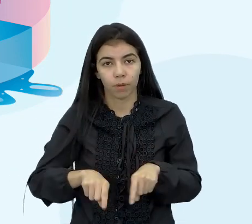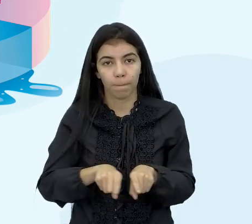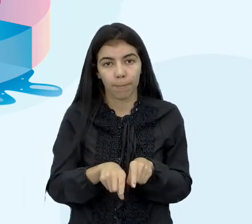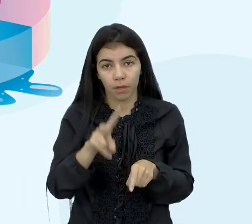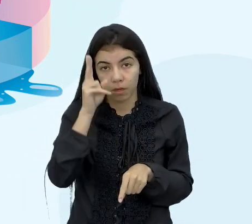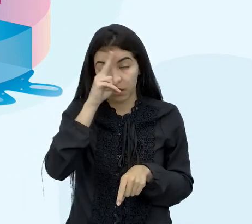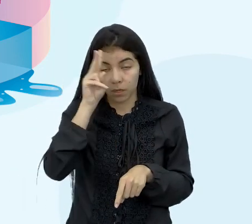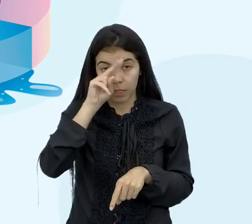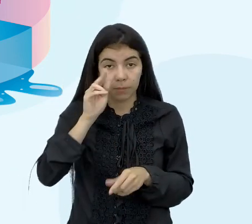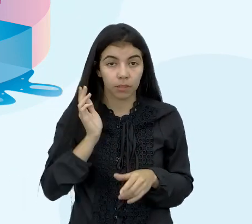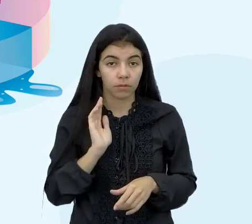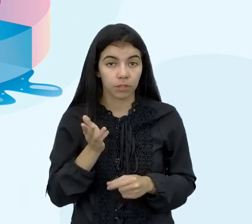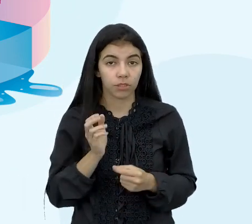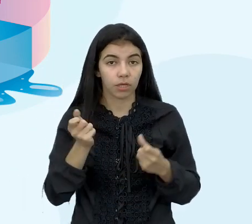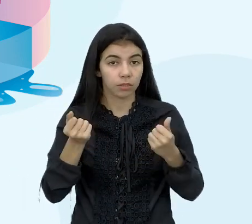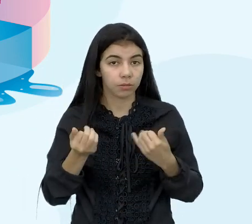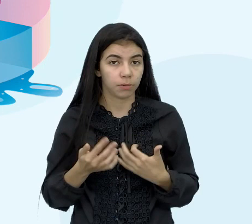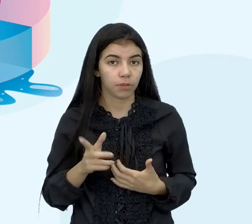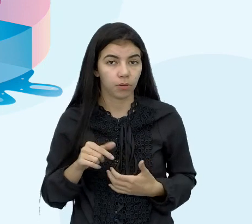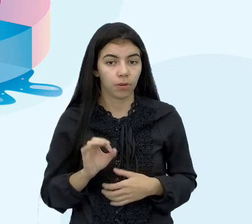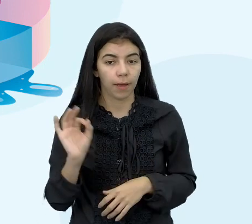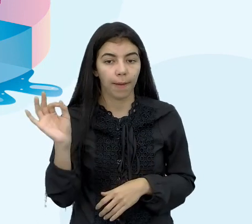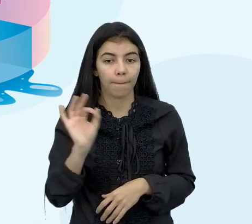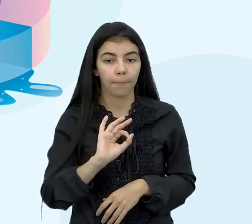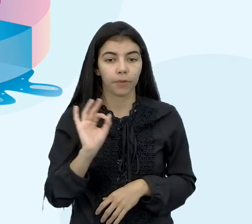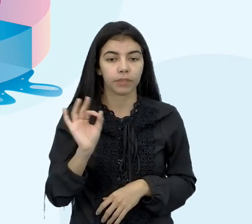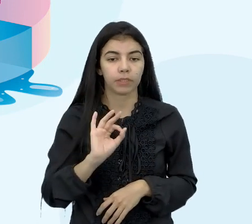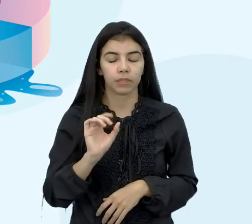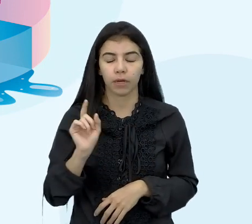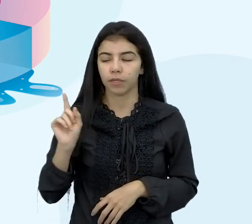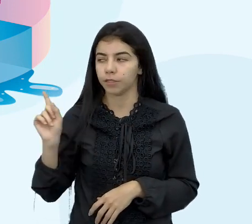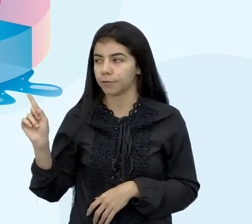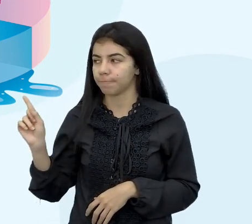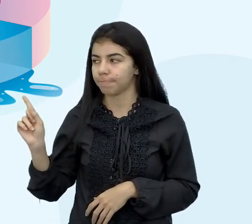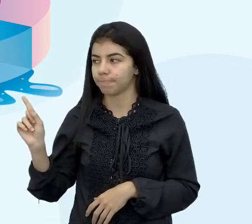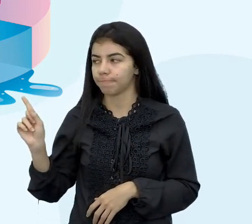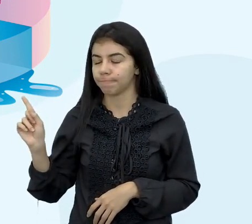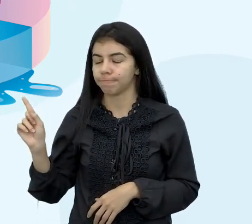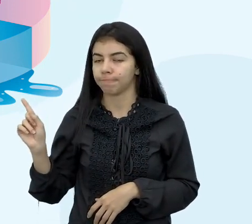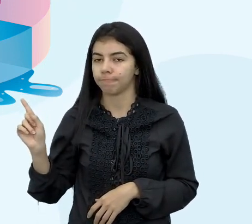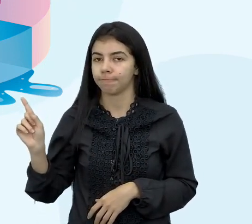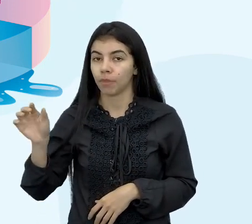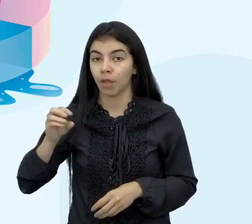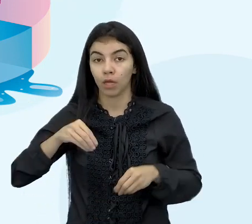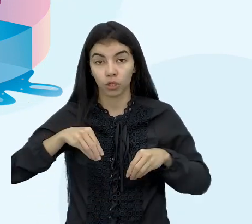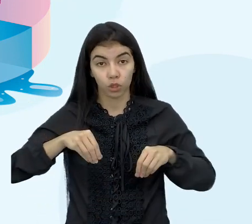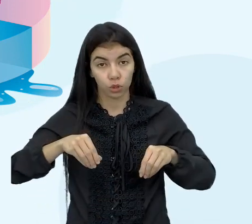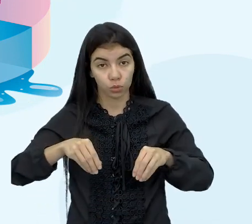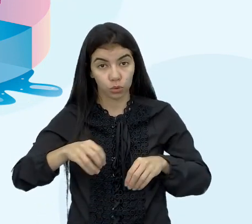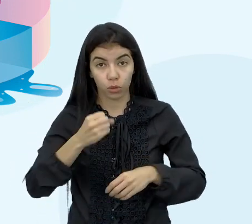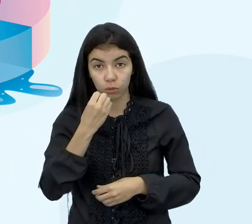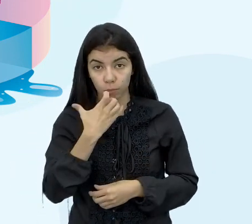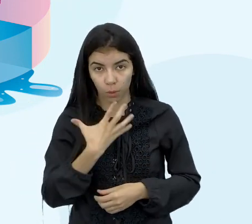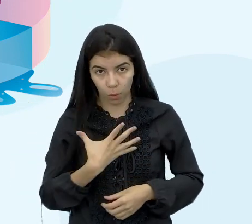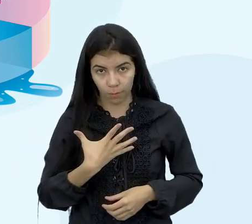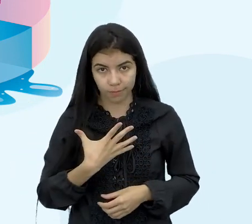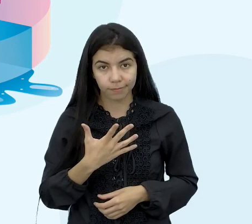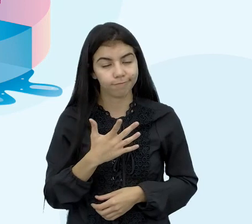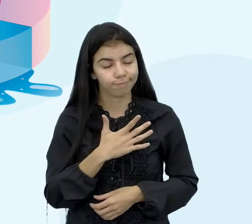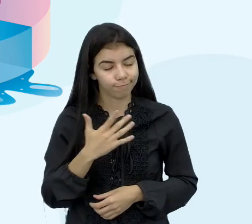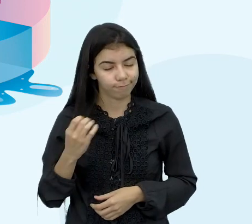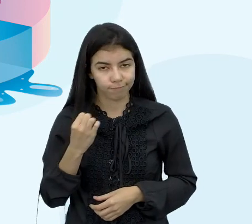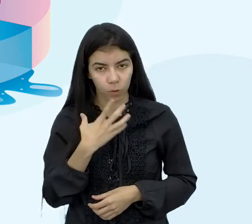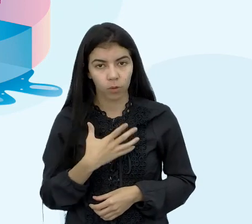gente já trouxe isso, a gente tem a porcentagem aí de um solo saudável, tá certo? Então, dentro dessa solução,